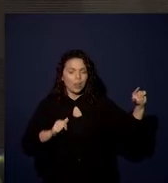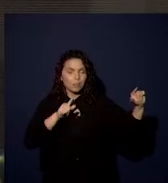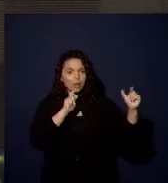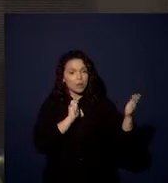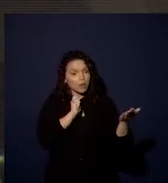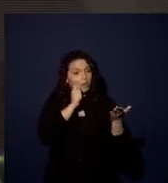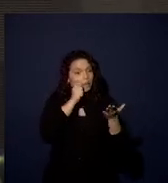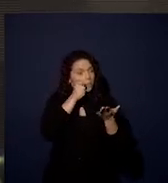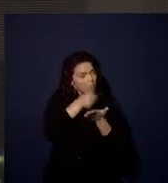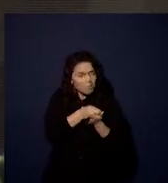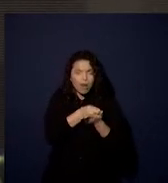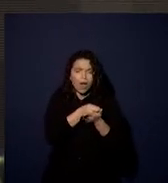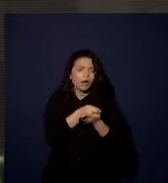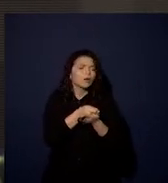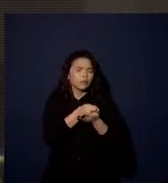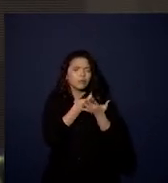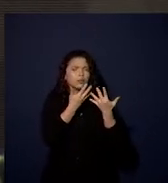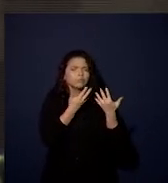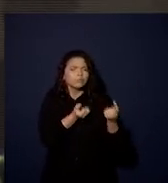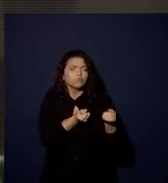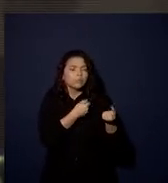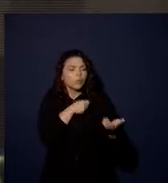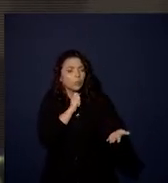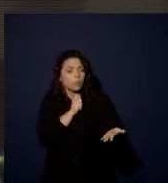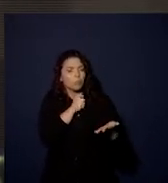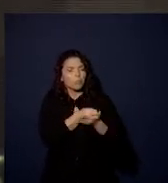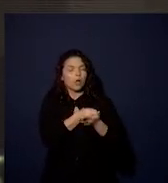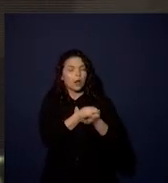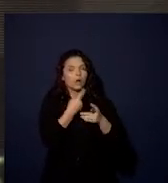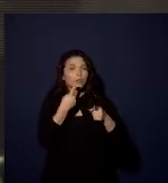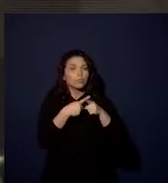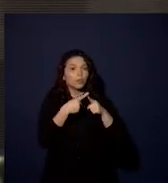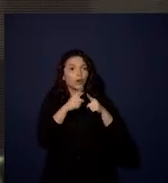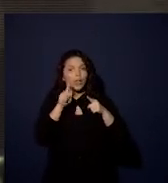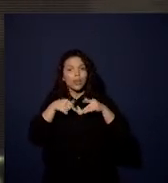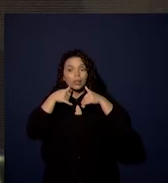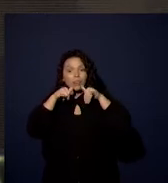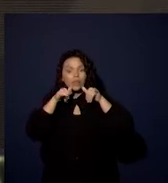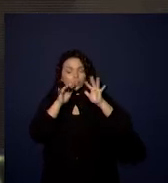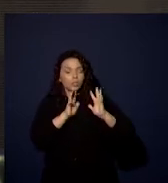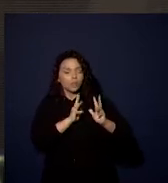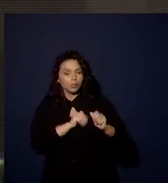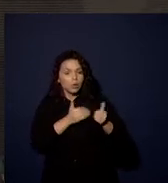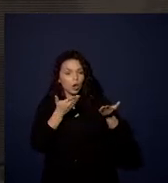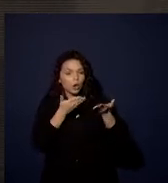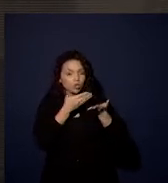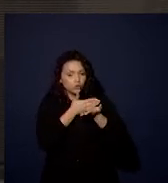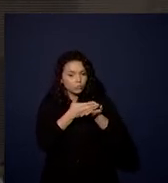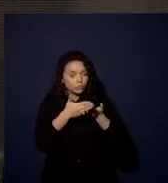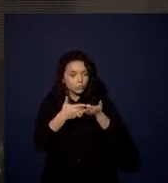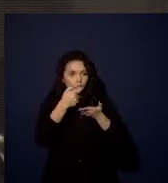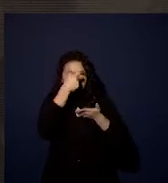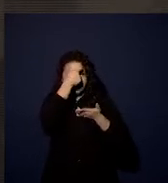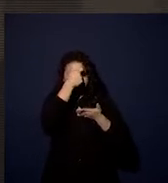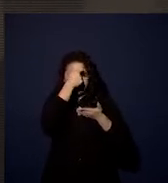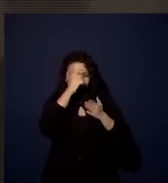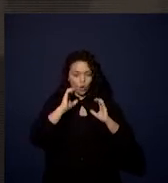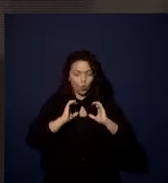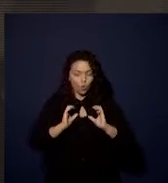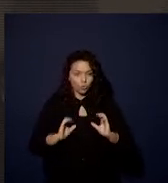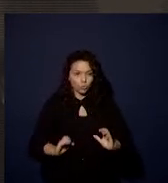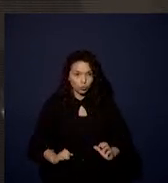a pressão que for o preço que for então assim esse então assim eu acho que já tá começando a ter um grupo de consumidores industriais